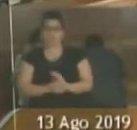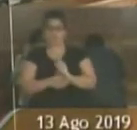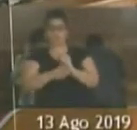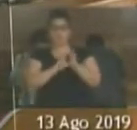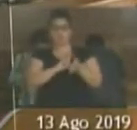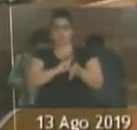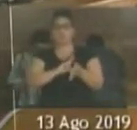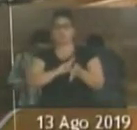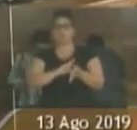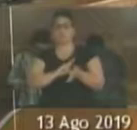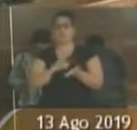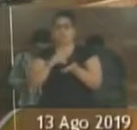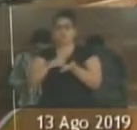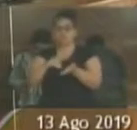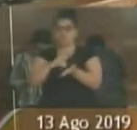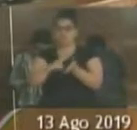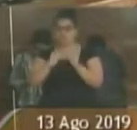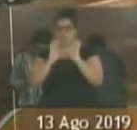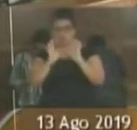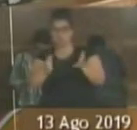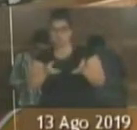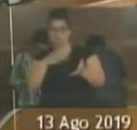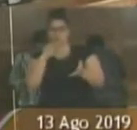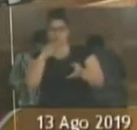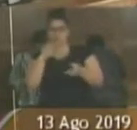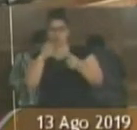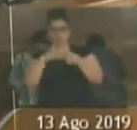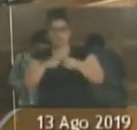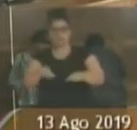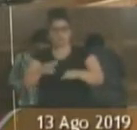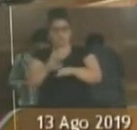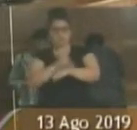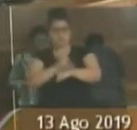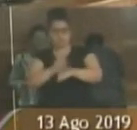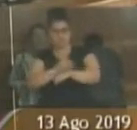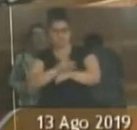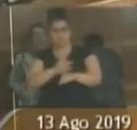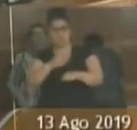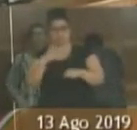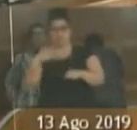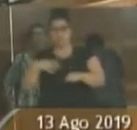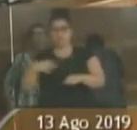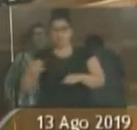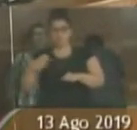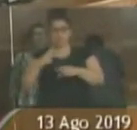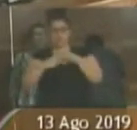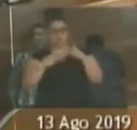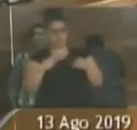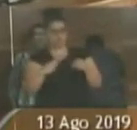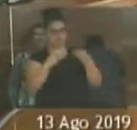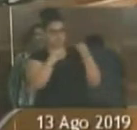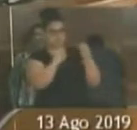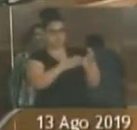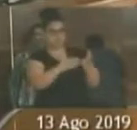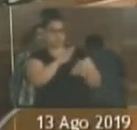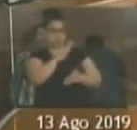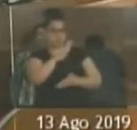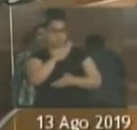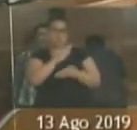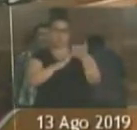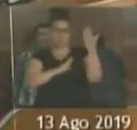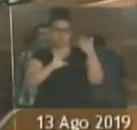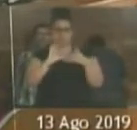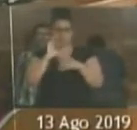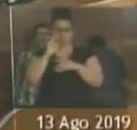secretário justificou a sua ausência nas férias, dizendo que recebeu um presente de sua filha.